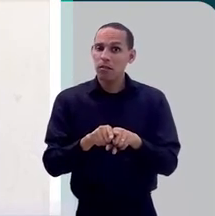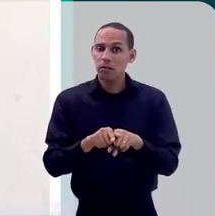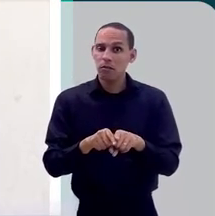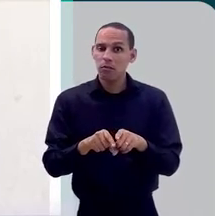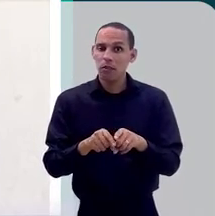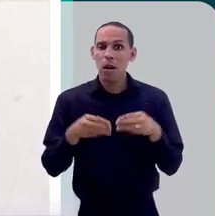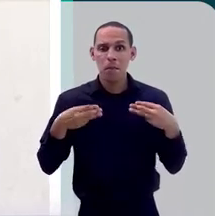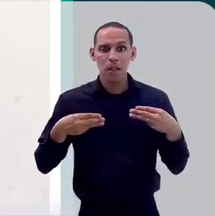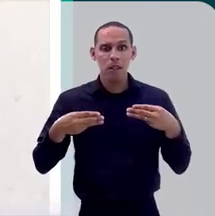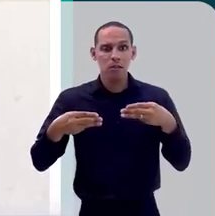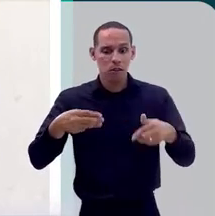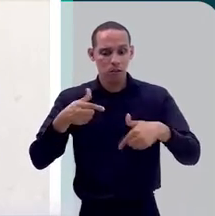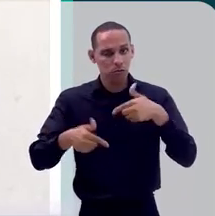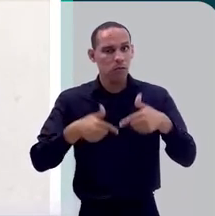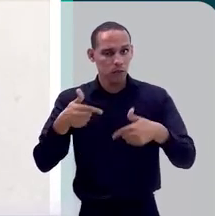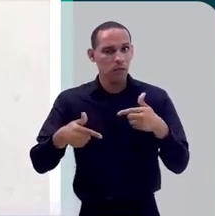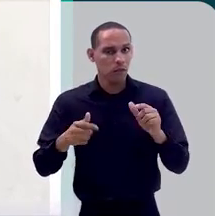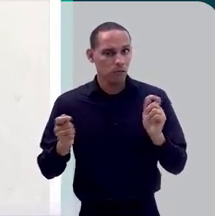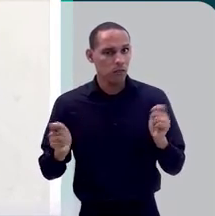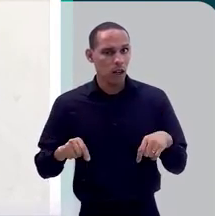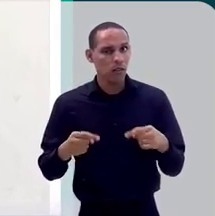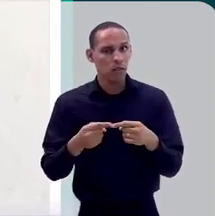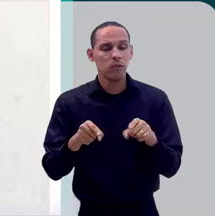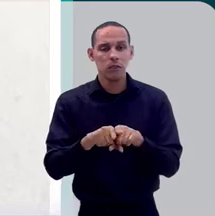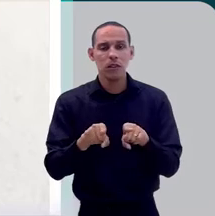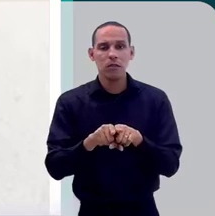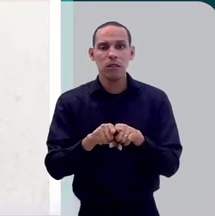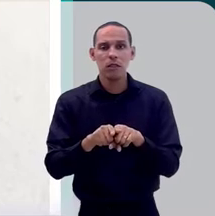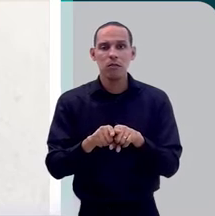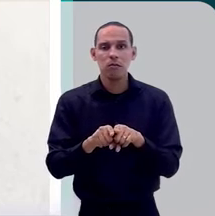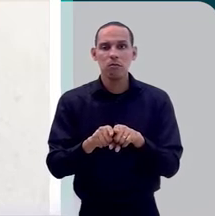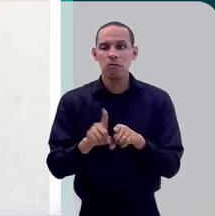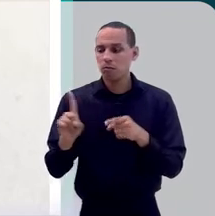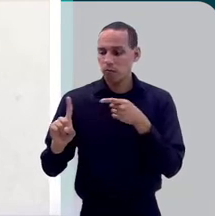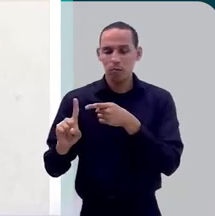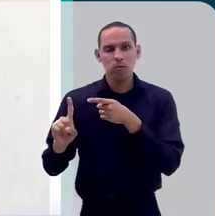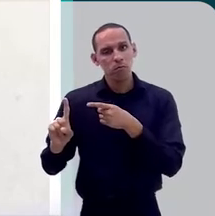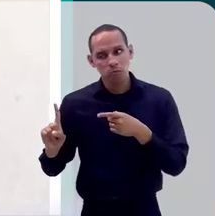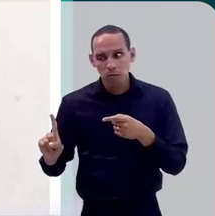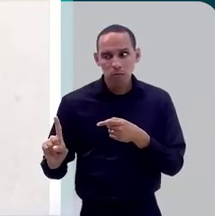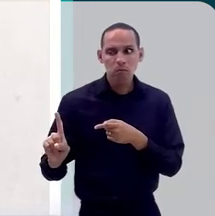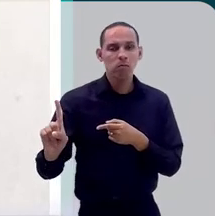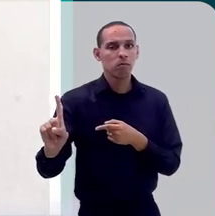Ministério Público do Trabalho, né? Você pode encaminhar